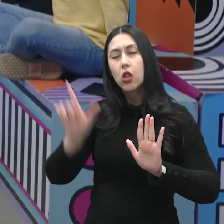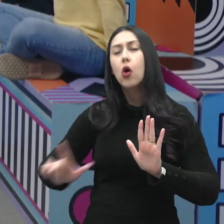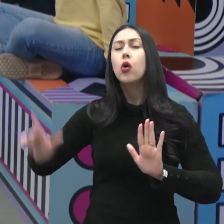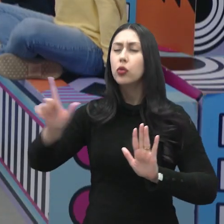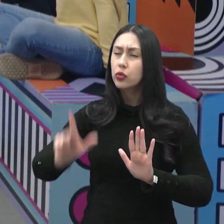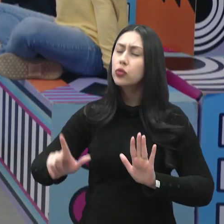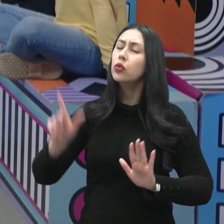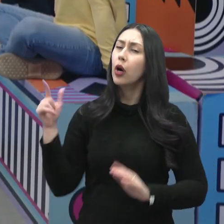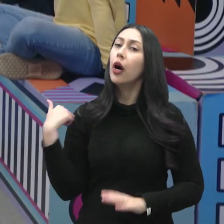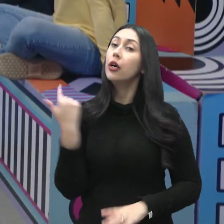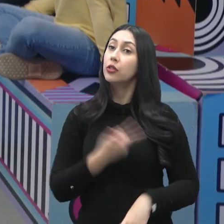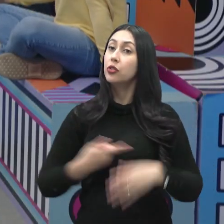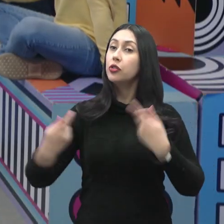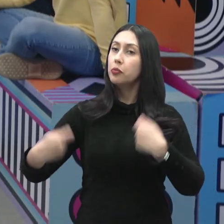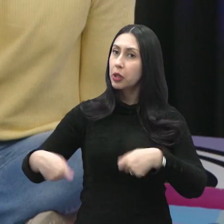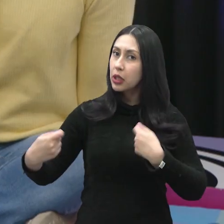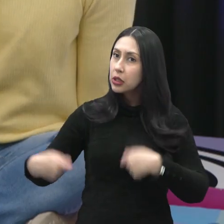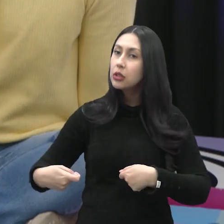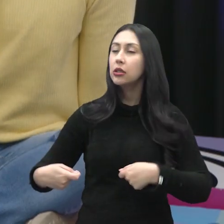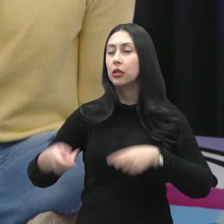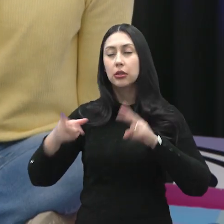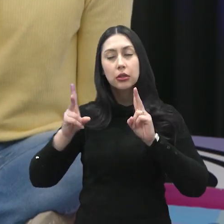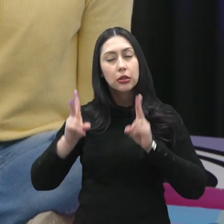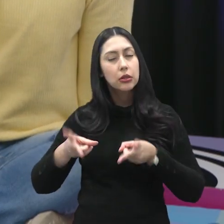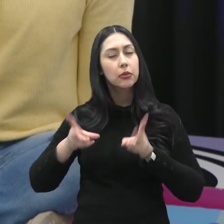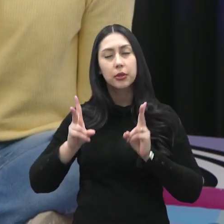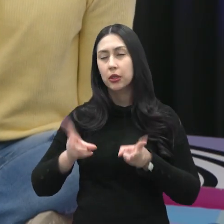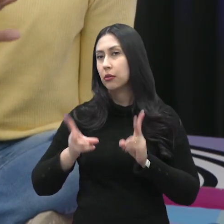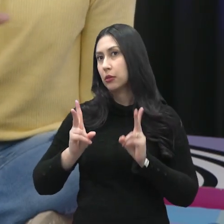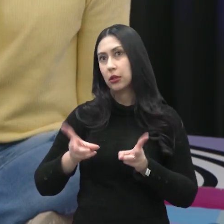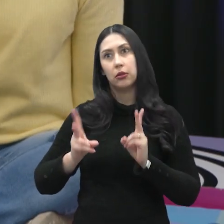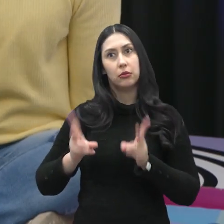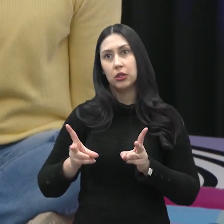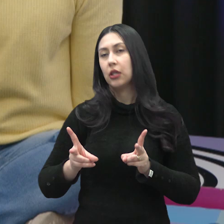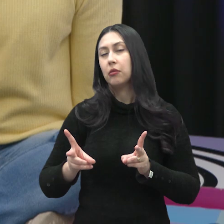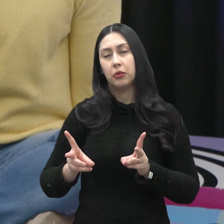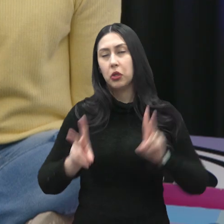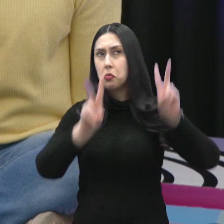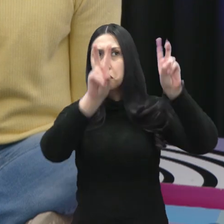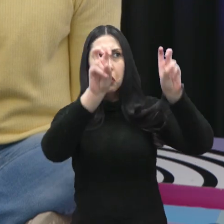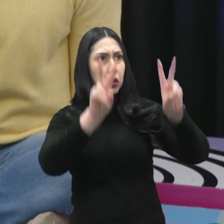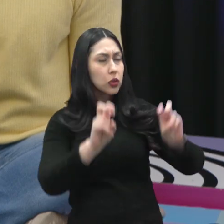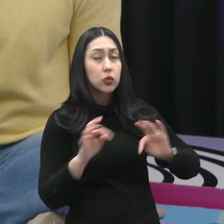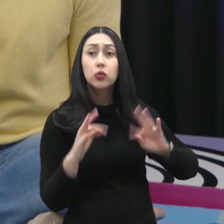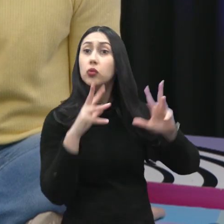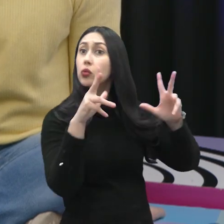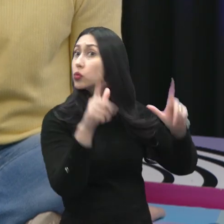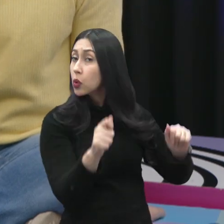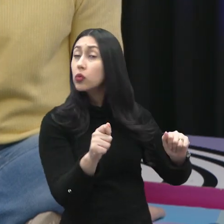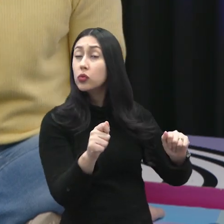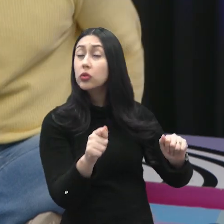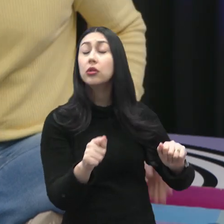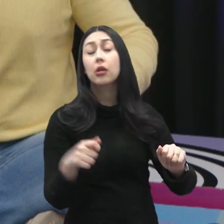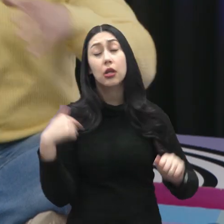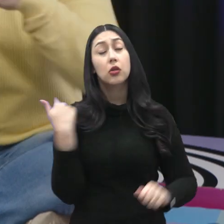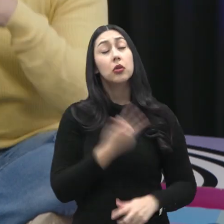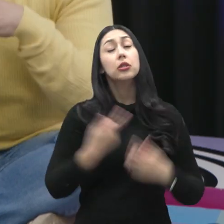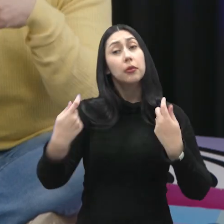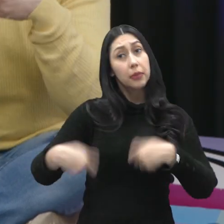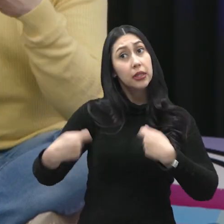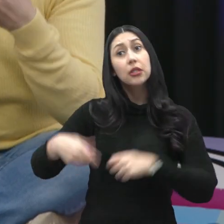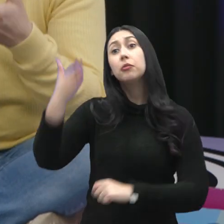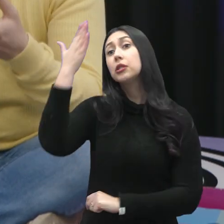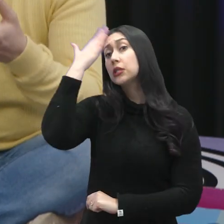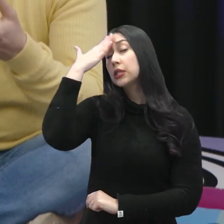gente precisa, né? Claro, isso vale para qualquer assunto, na verdade, não só em relação a bebês reborn, bonecas e tudo mais. A gente